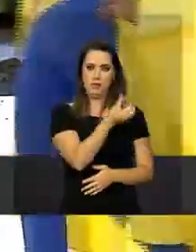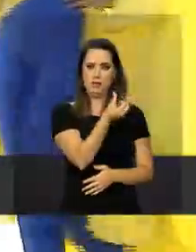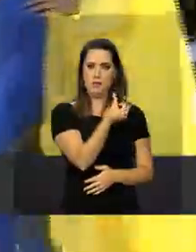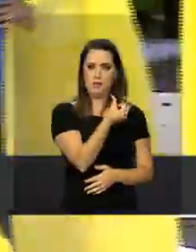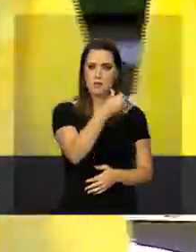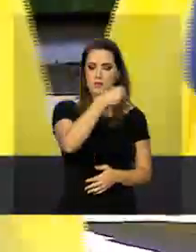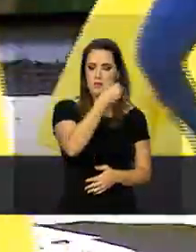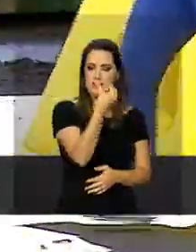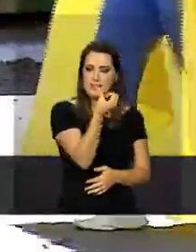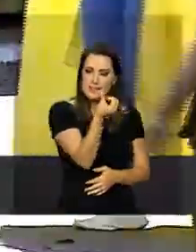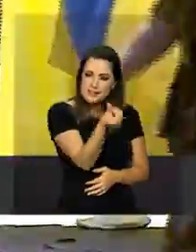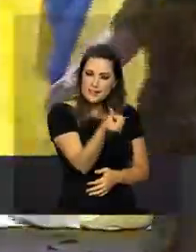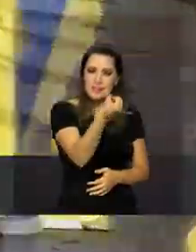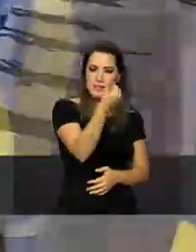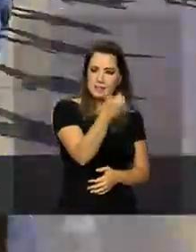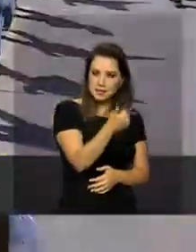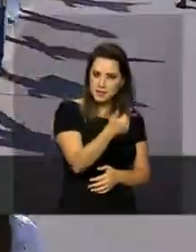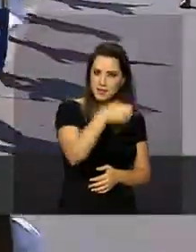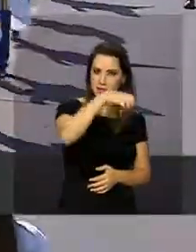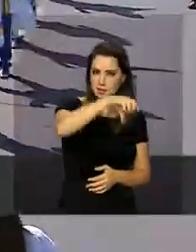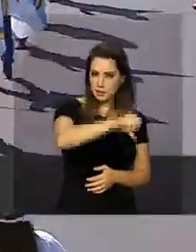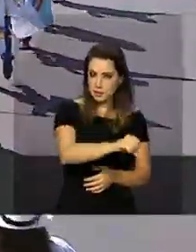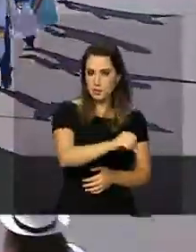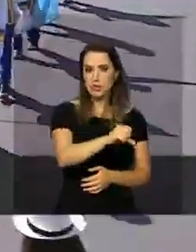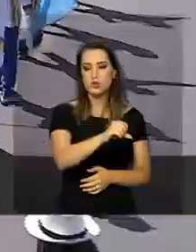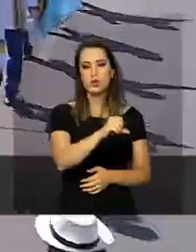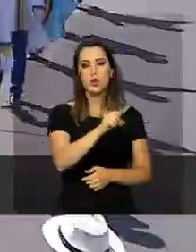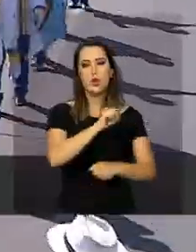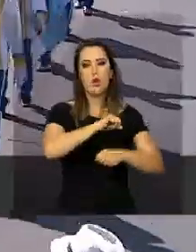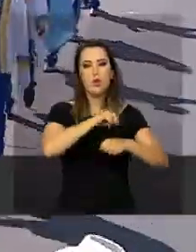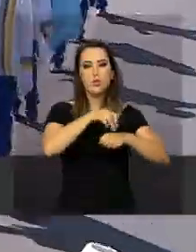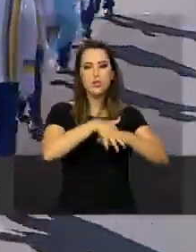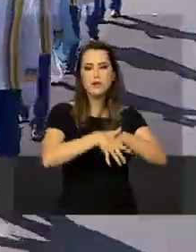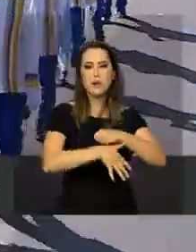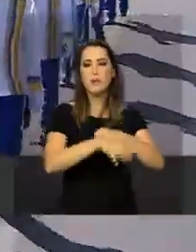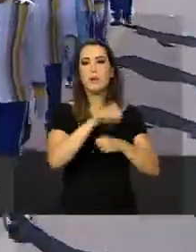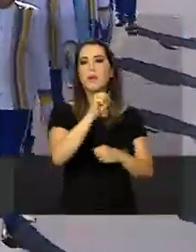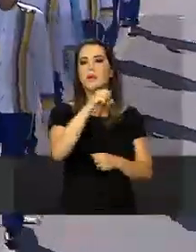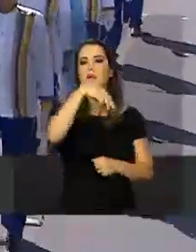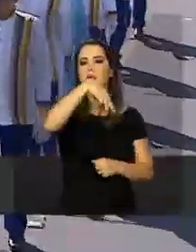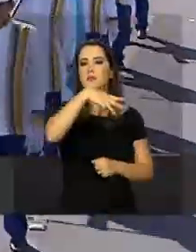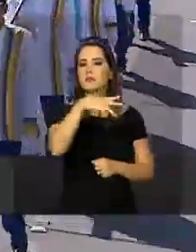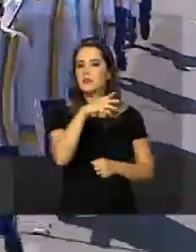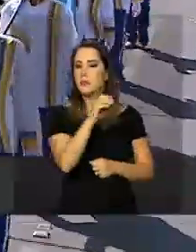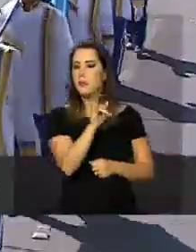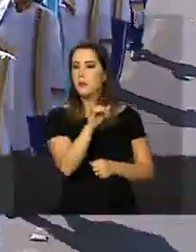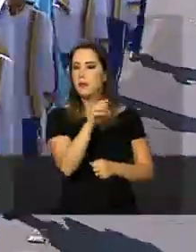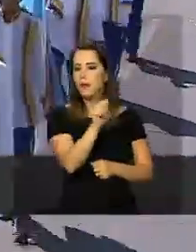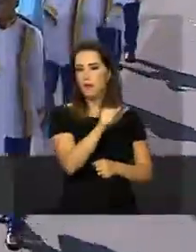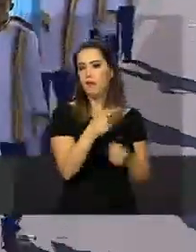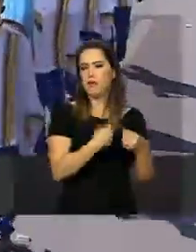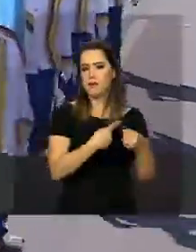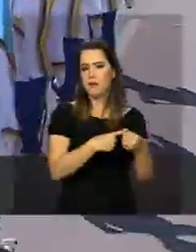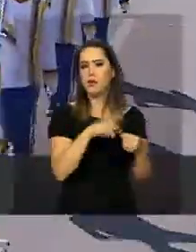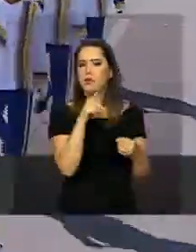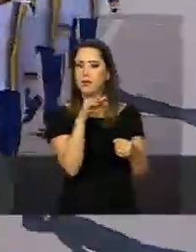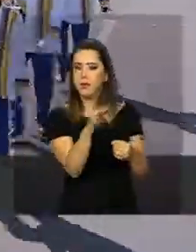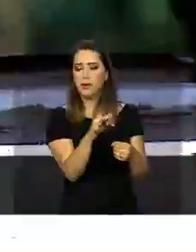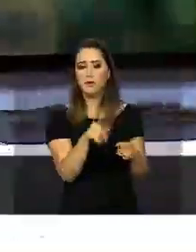619 de Samambaia, com as bandeiras dos estados brasileiros. Esse aí, bem da frente. E movimentos de